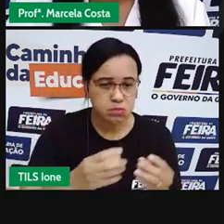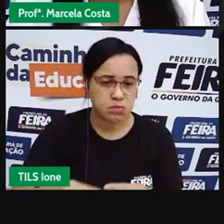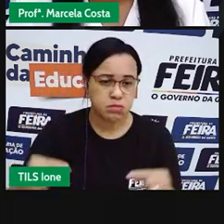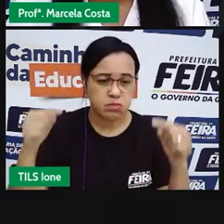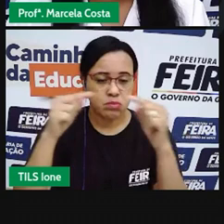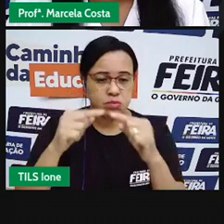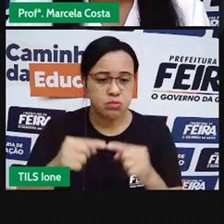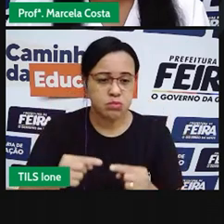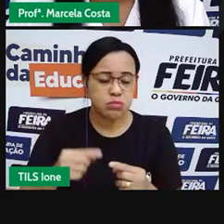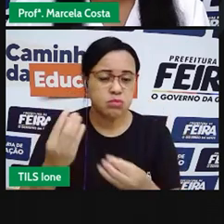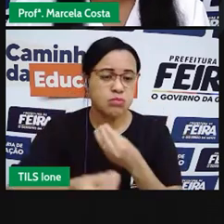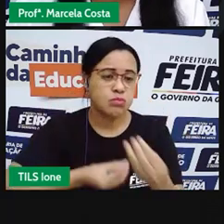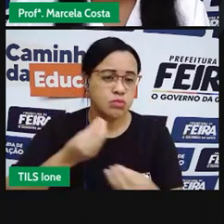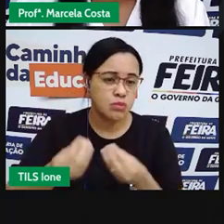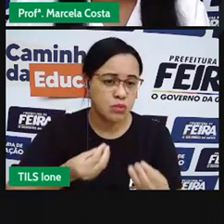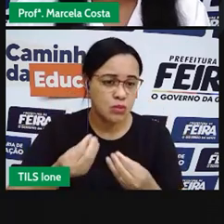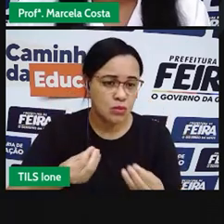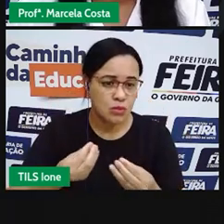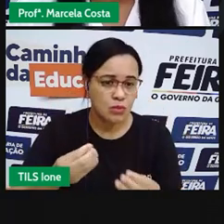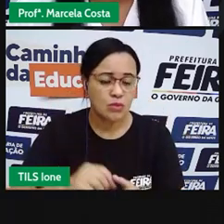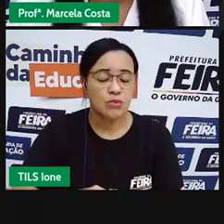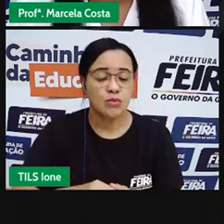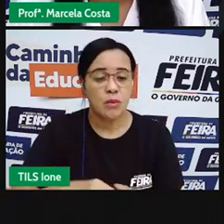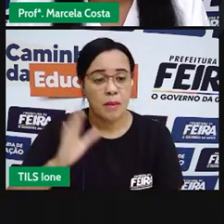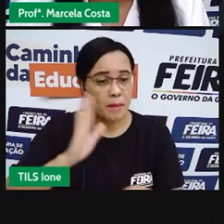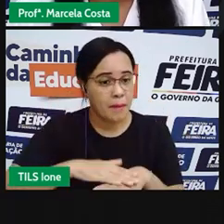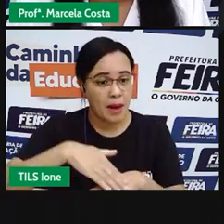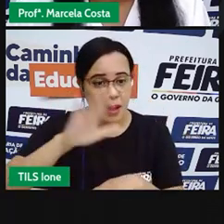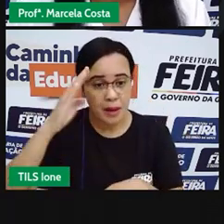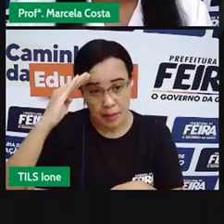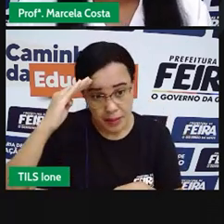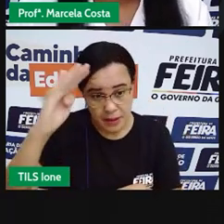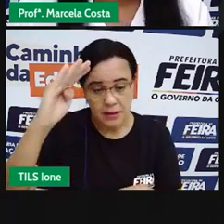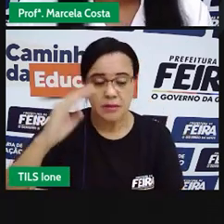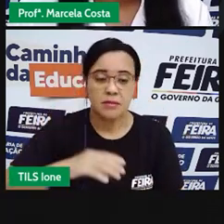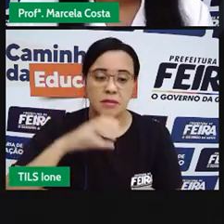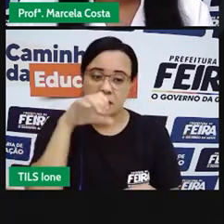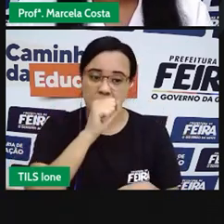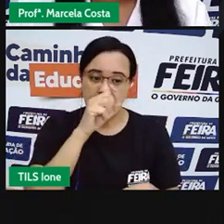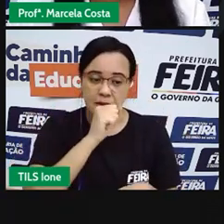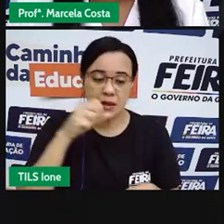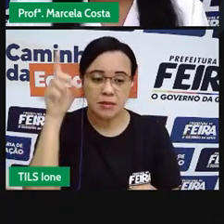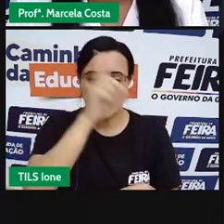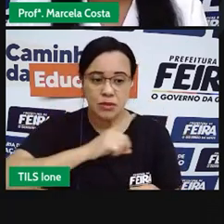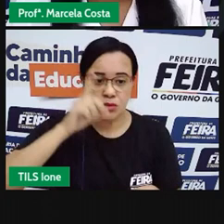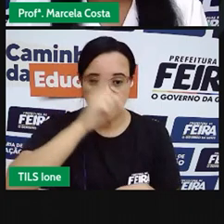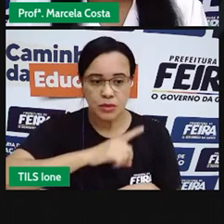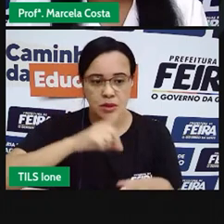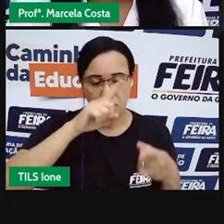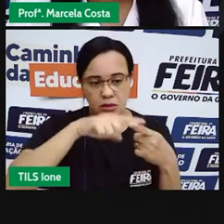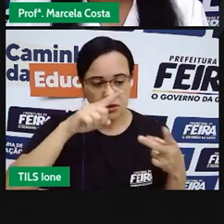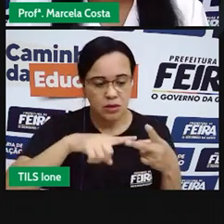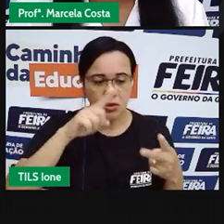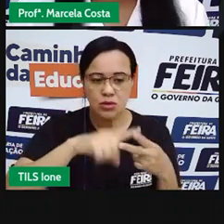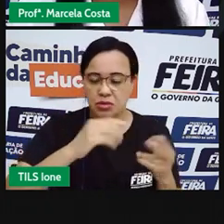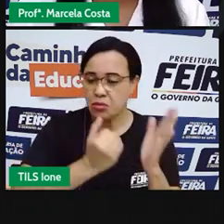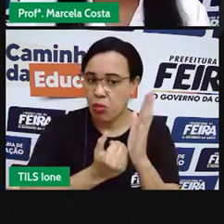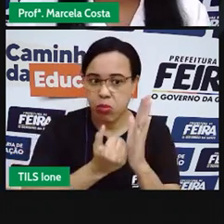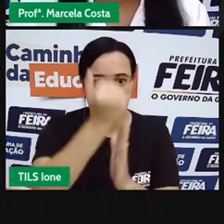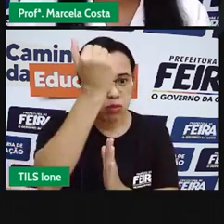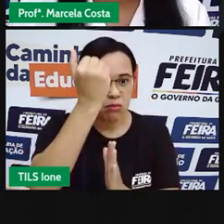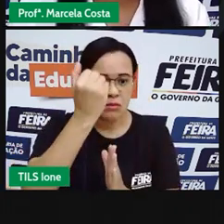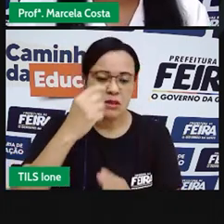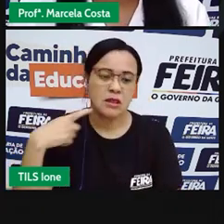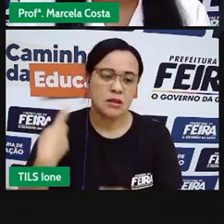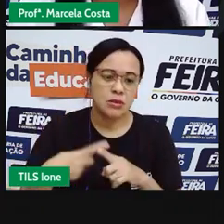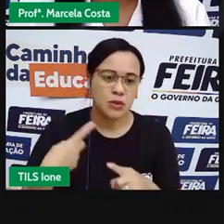combatido com blitz no noite de sábado e domingo. Nesses dois dias, as reclamações aumentam com